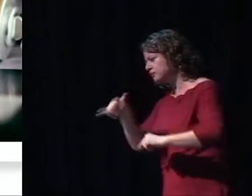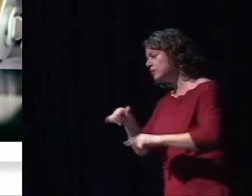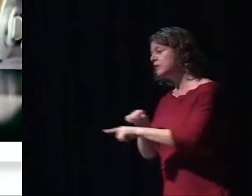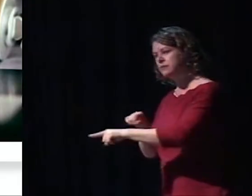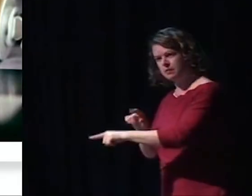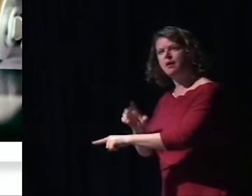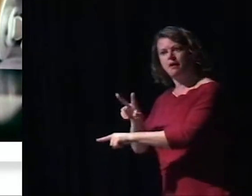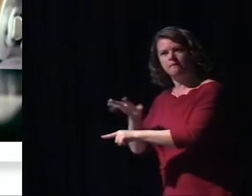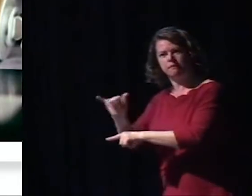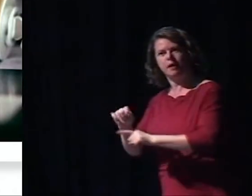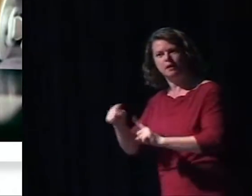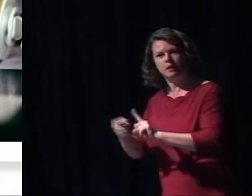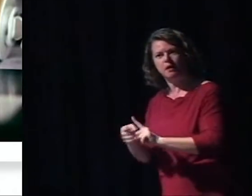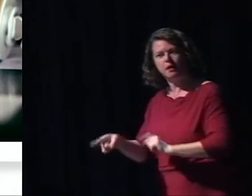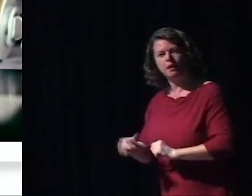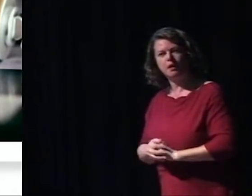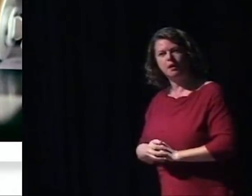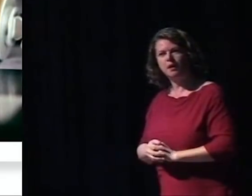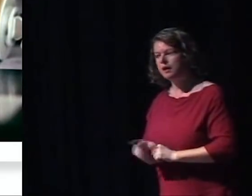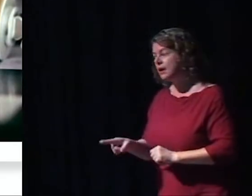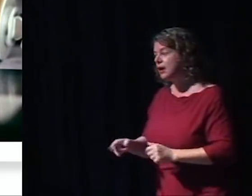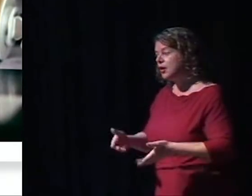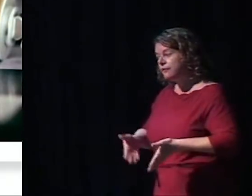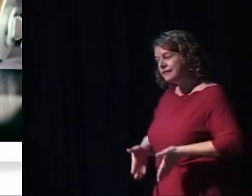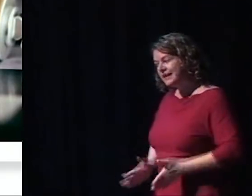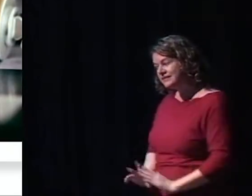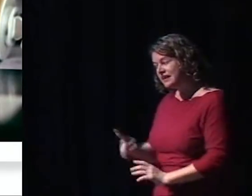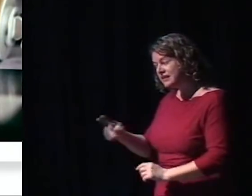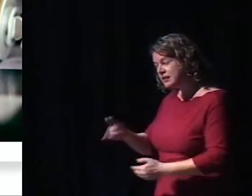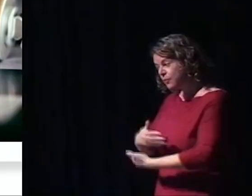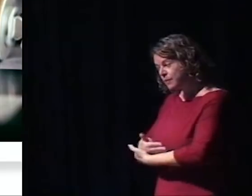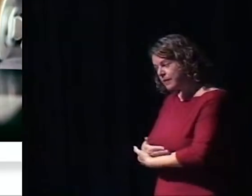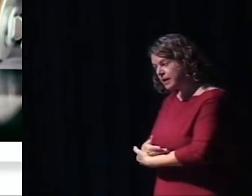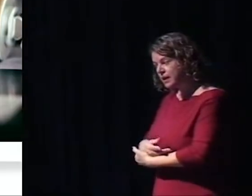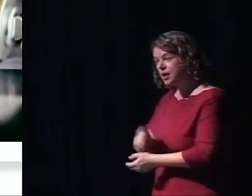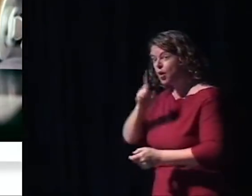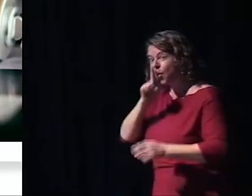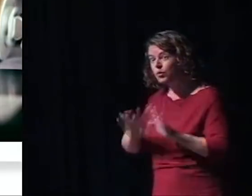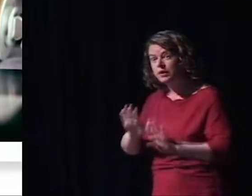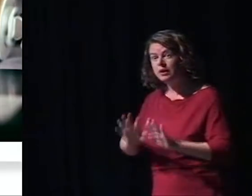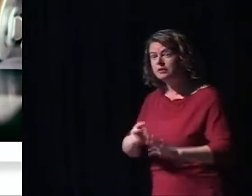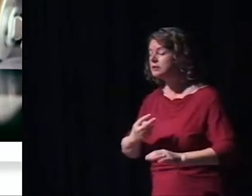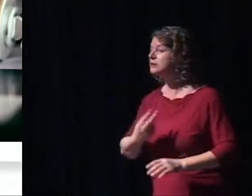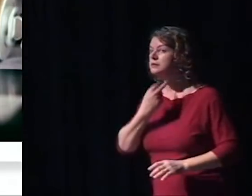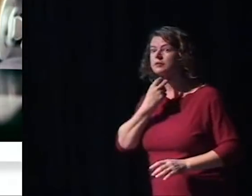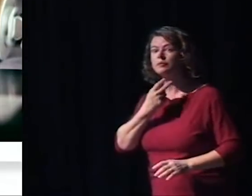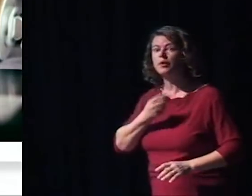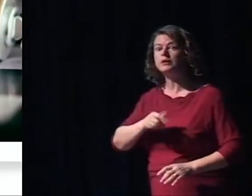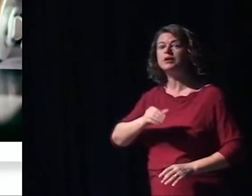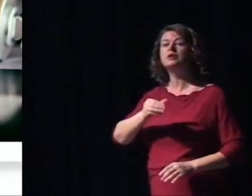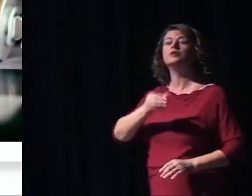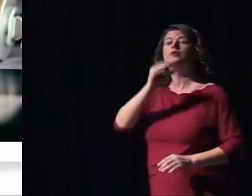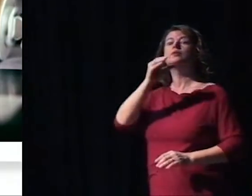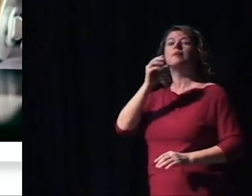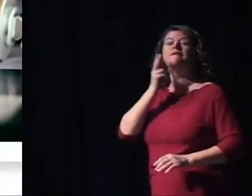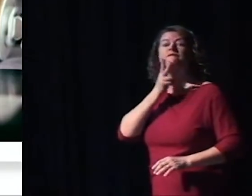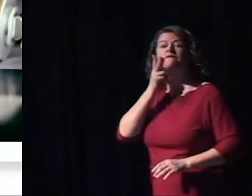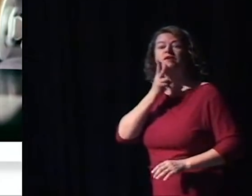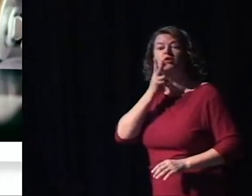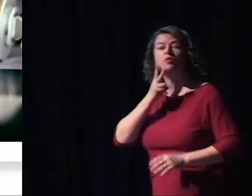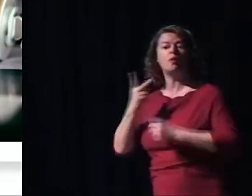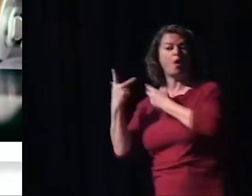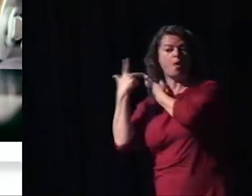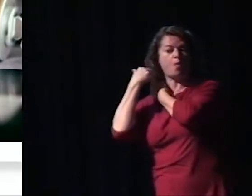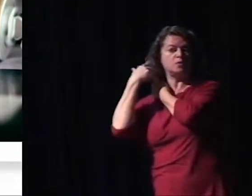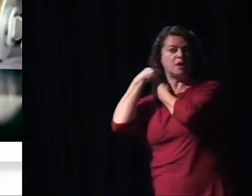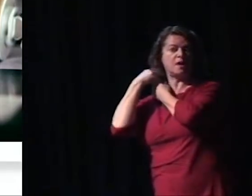tenha cuidado, não beba vinho nem outra bebida fermentada, e não coma nada impuro, e não se passará navalha na cabeça